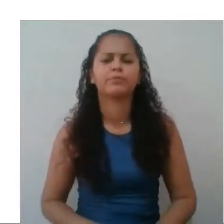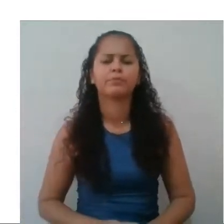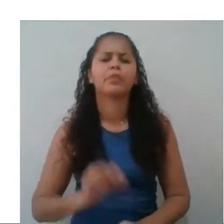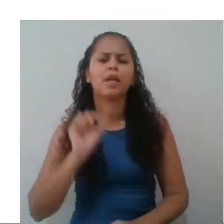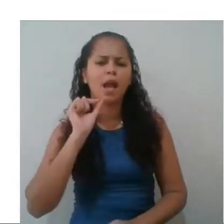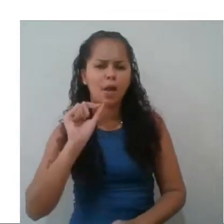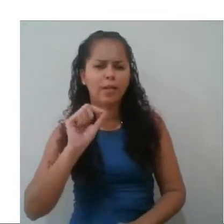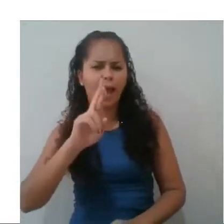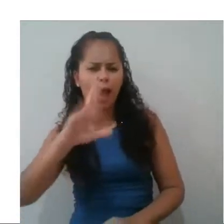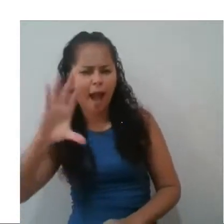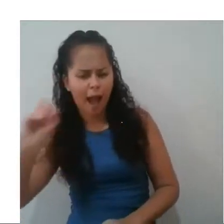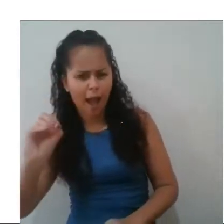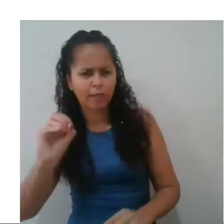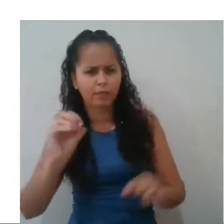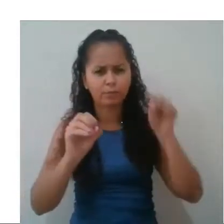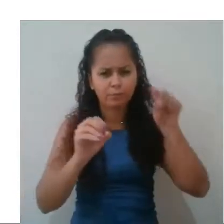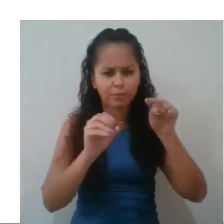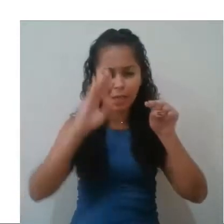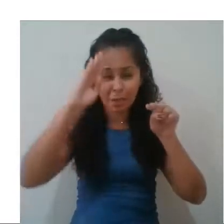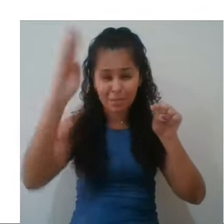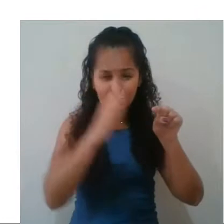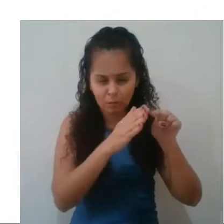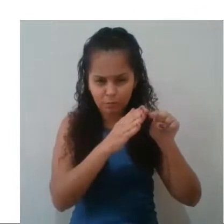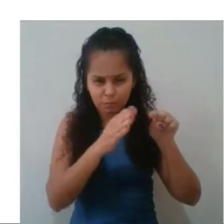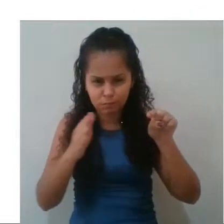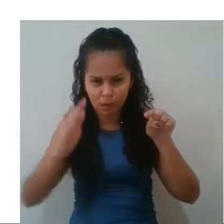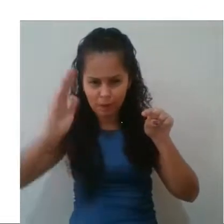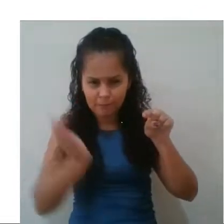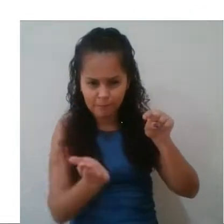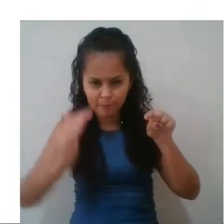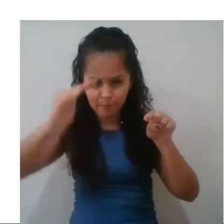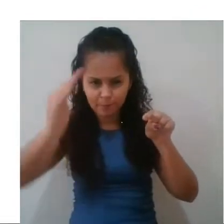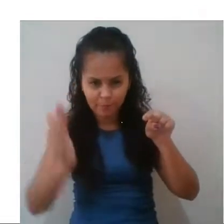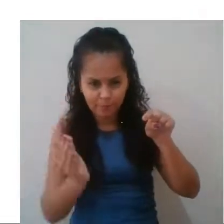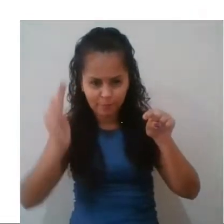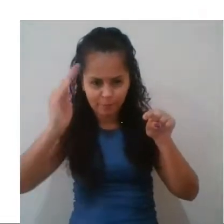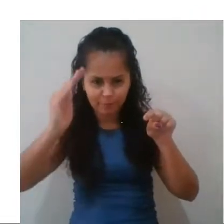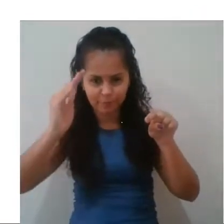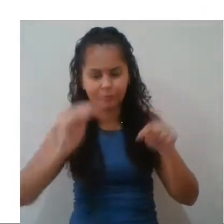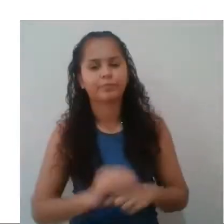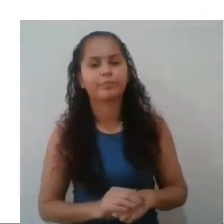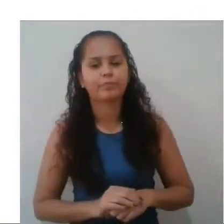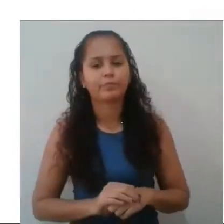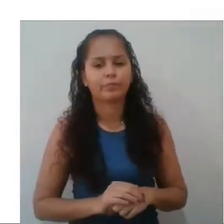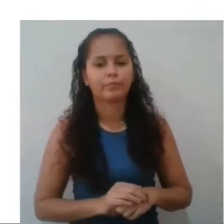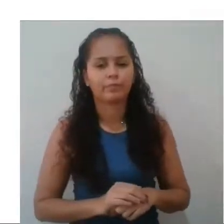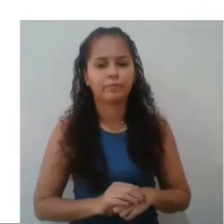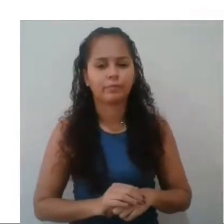é o segmento que parte do centro da esfera e vai até a extremidade dessa